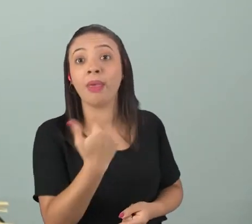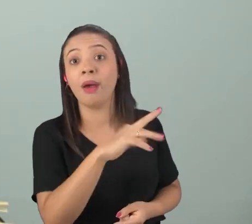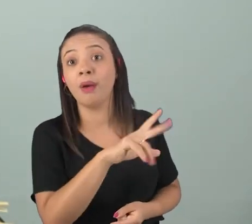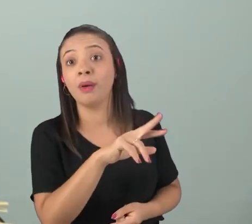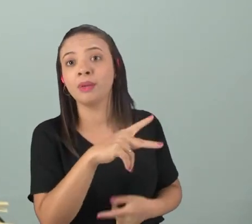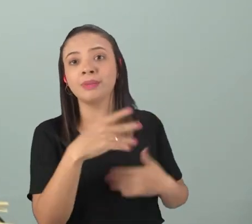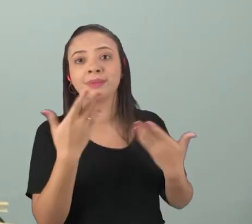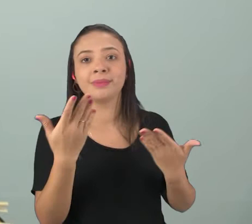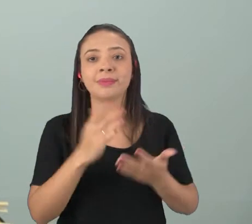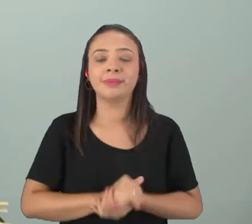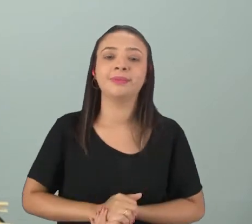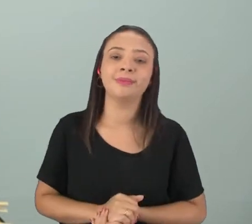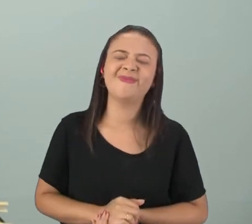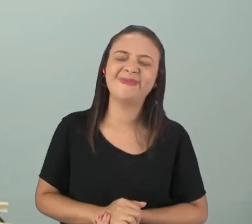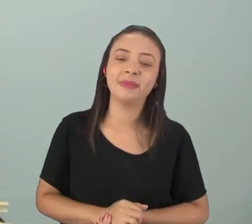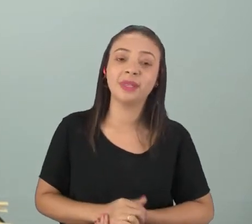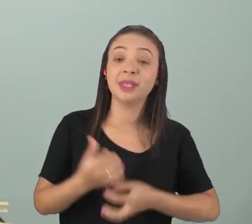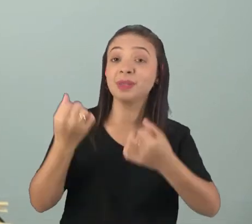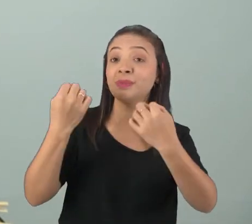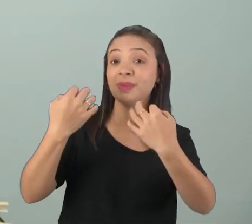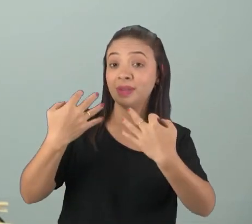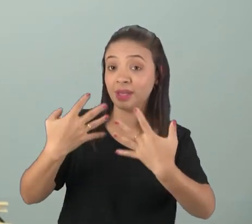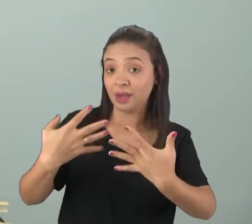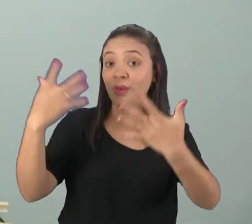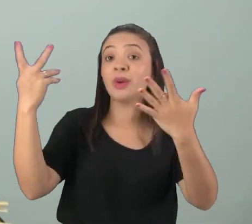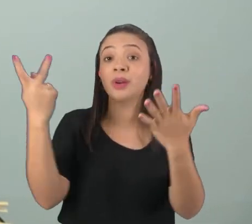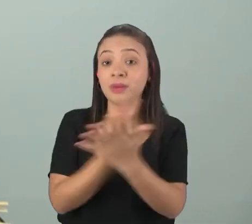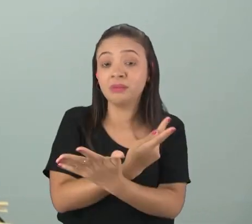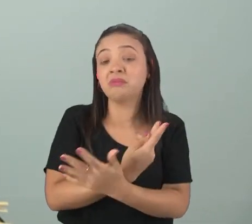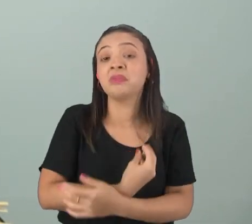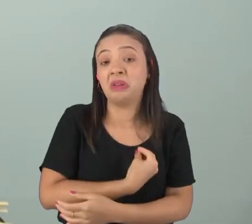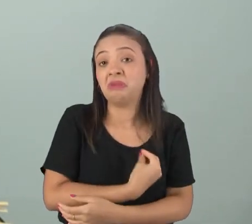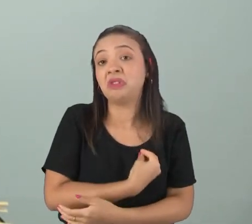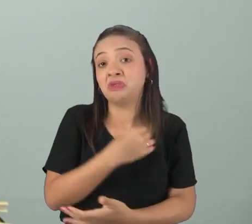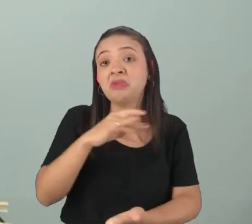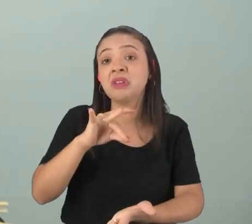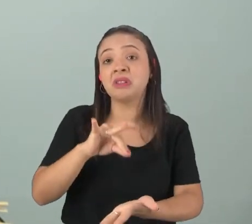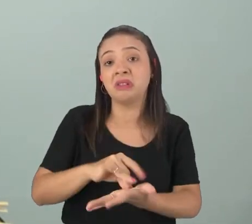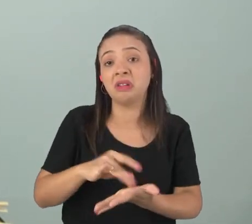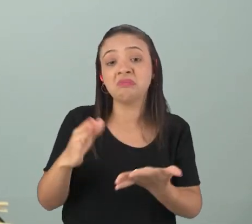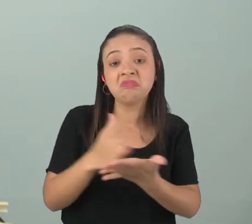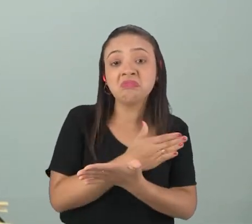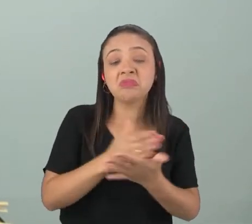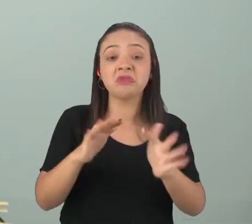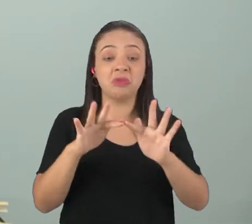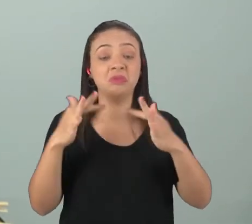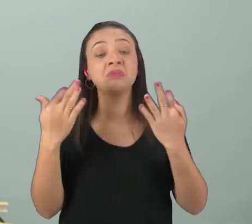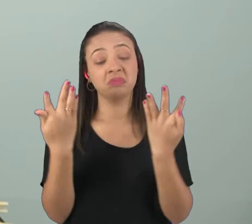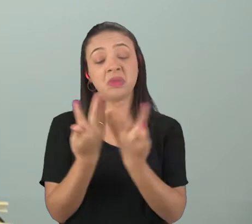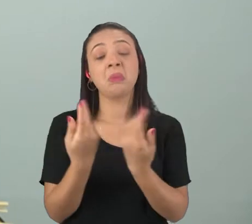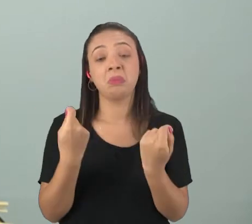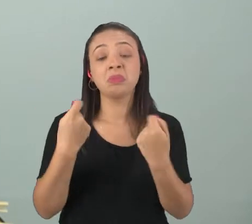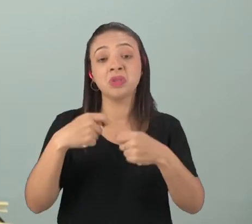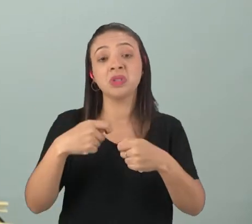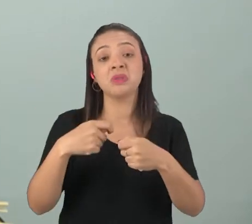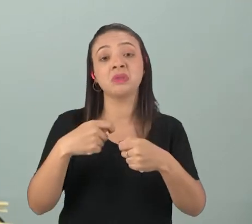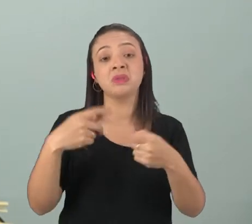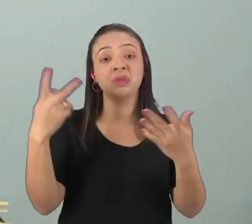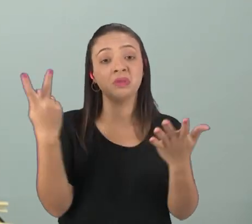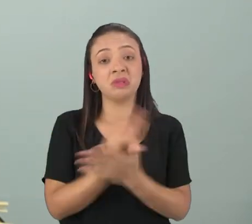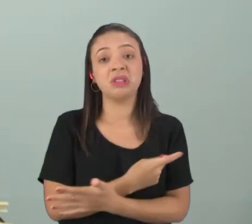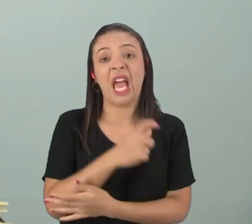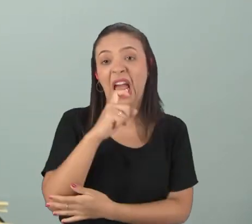para explicar coisas que acontecem, né, na nossa vida, em algumas famílias, né, essas brigas,